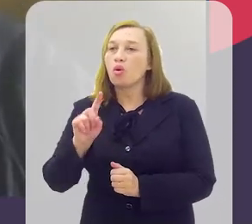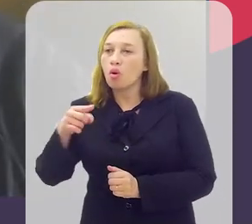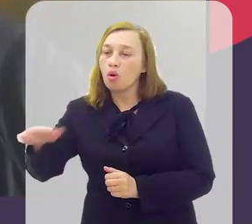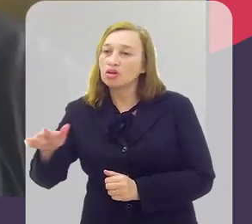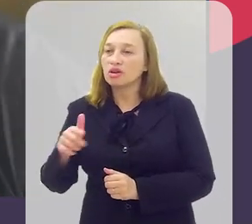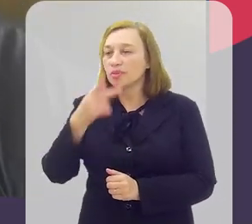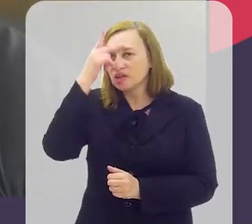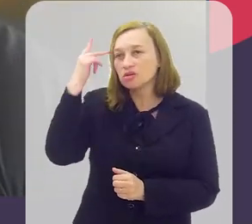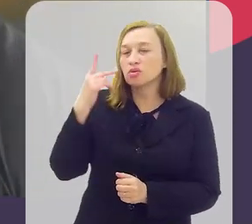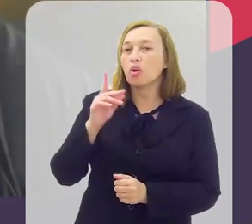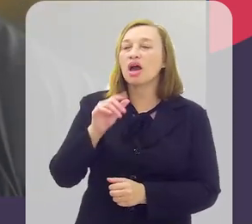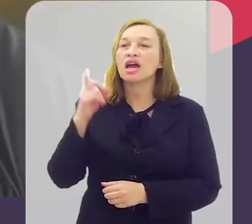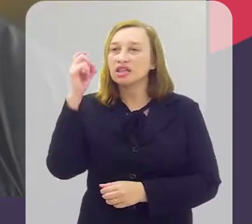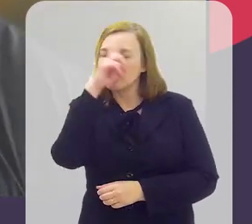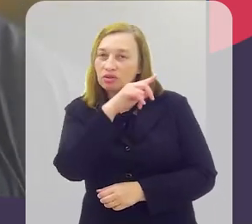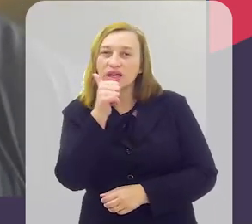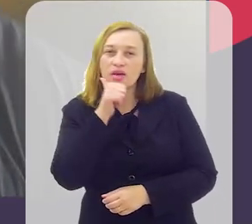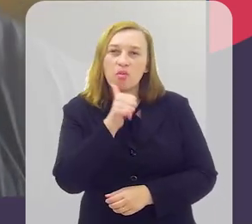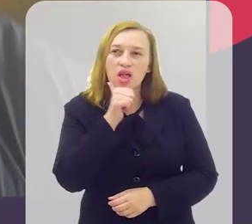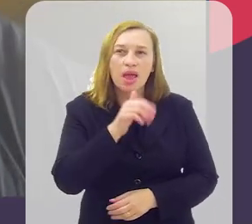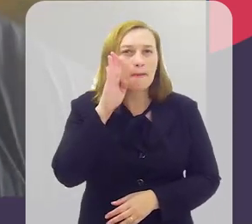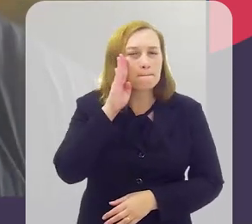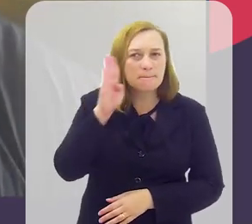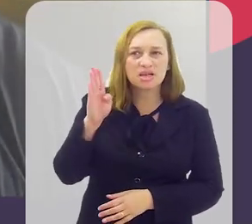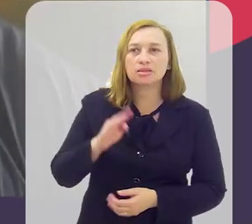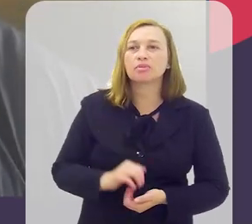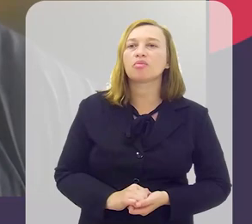mulheres, principalmente,